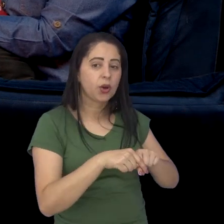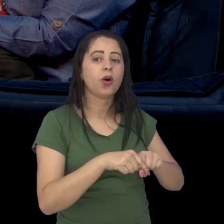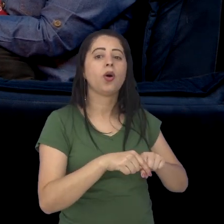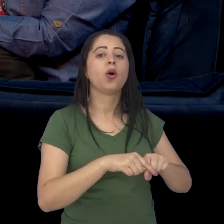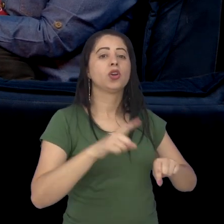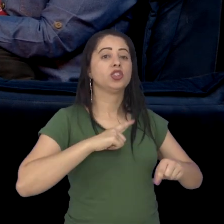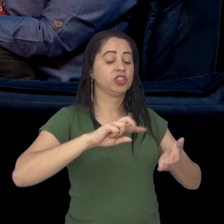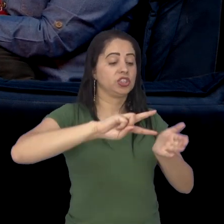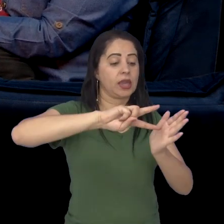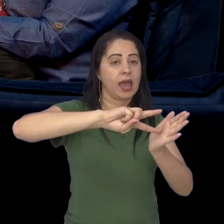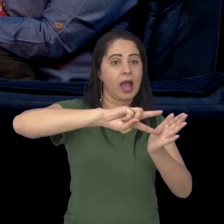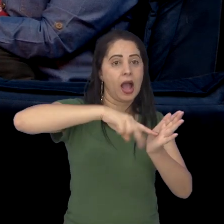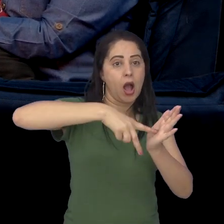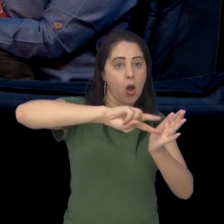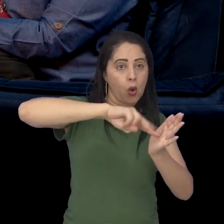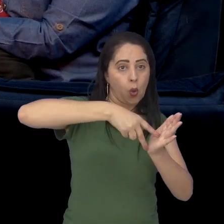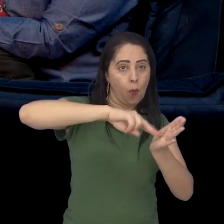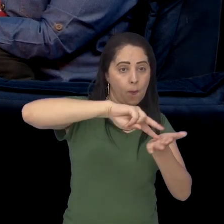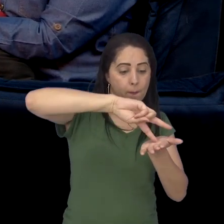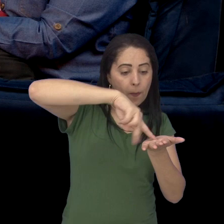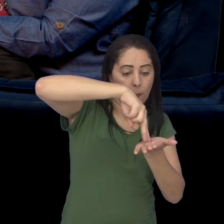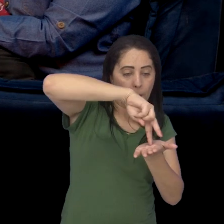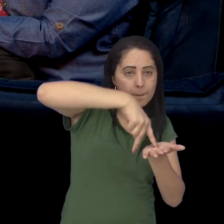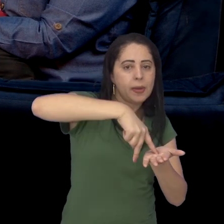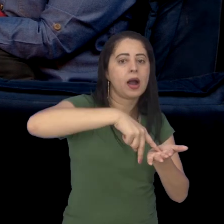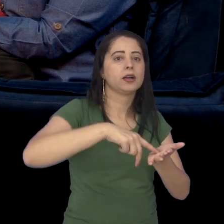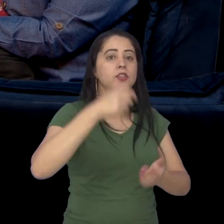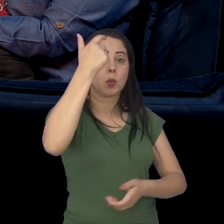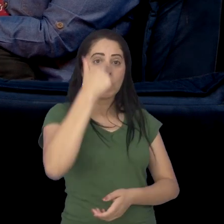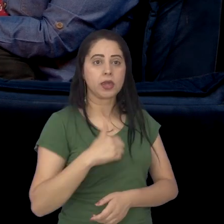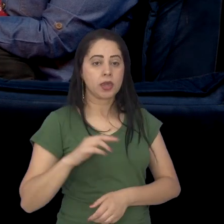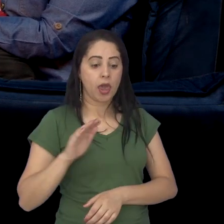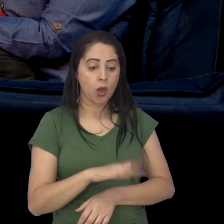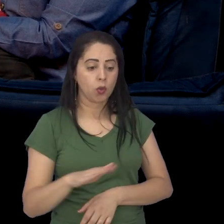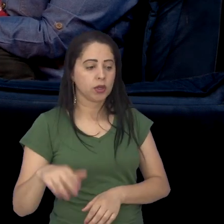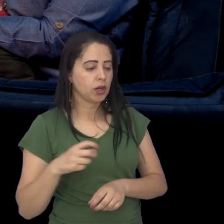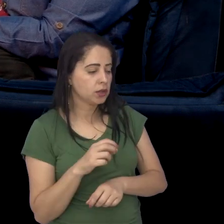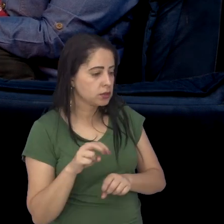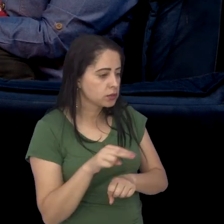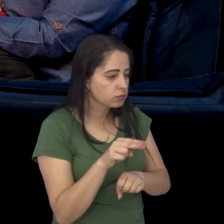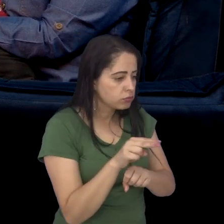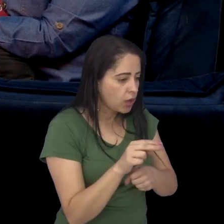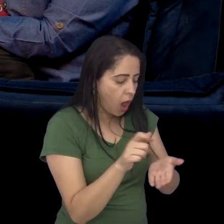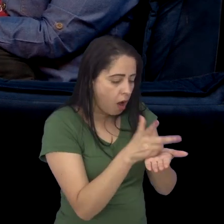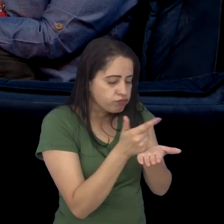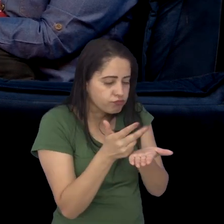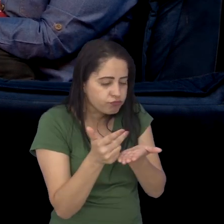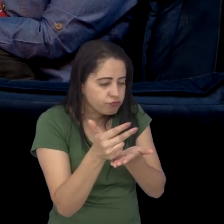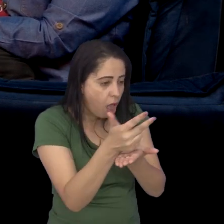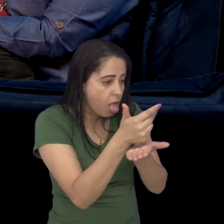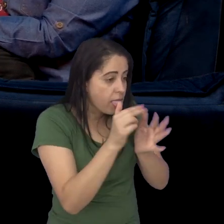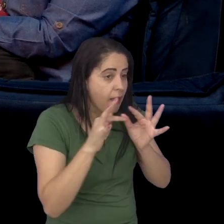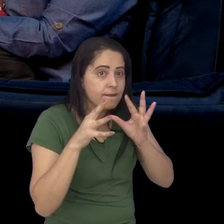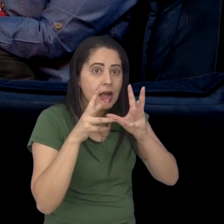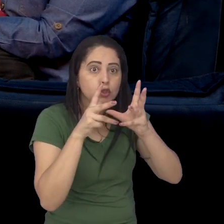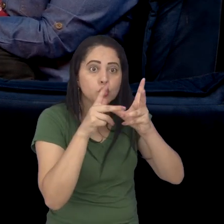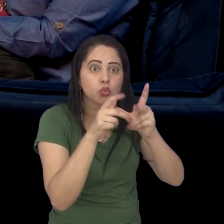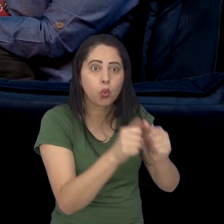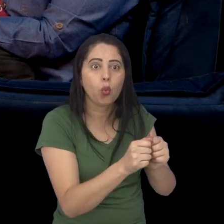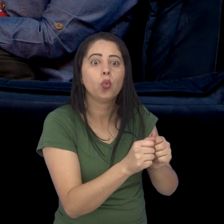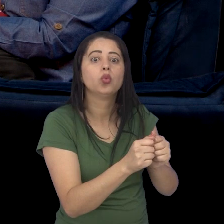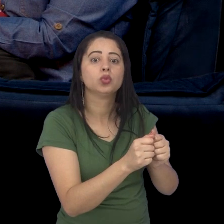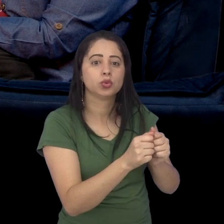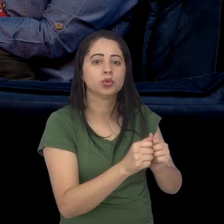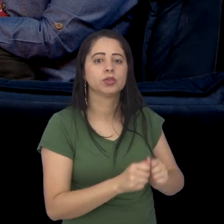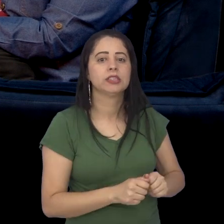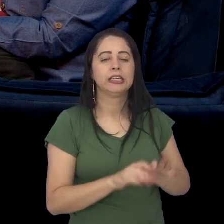Acho que ele ficava babando, né? E eu, a criança, ia lá e fazia em escala um novo apartamento, uma nova planta. Daí ele